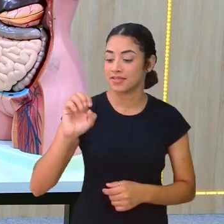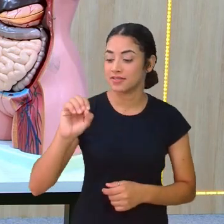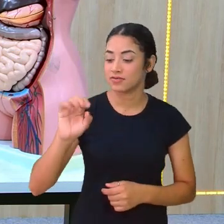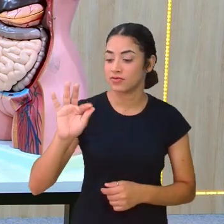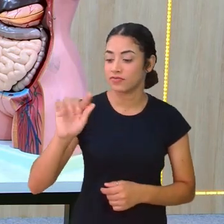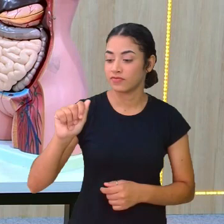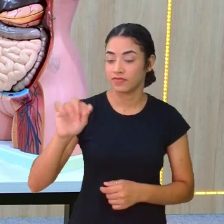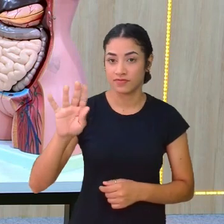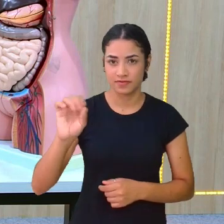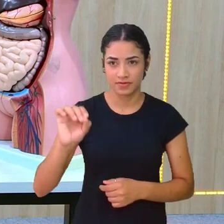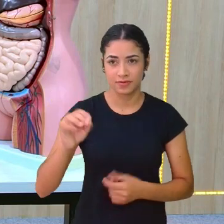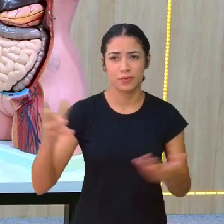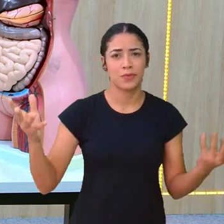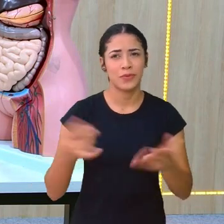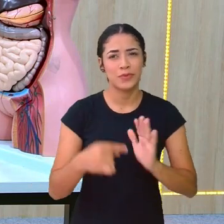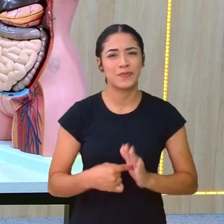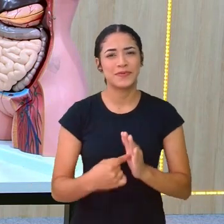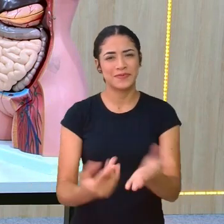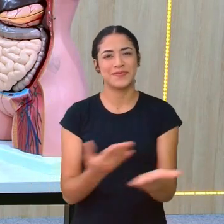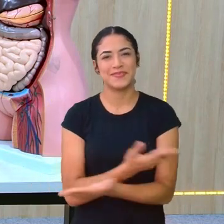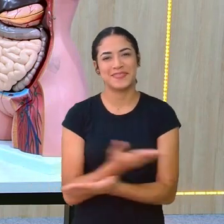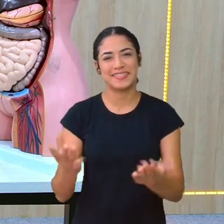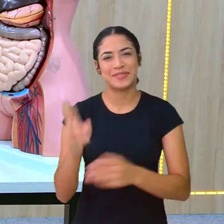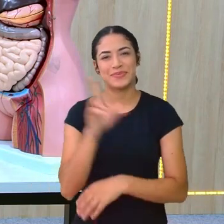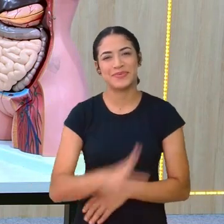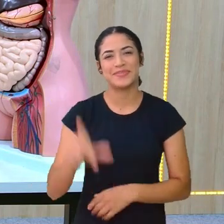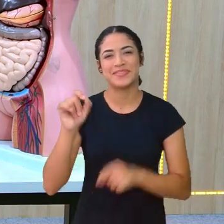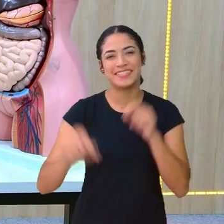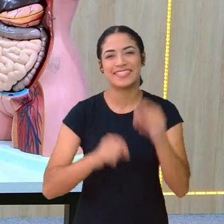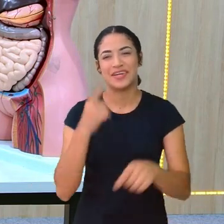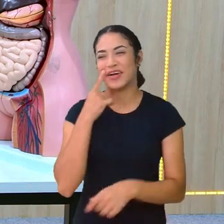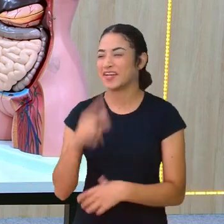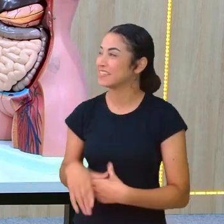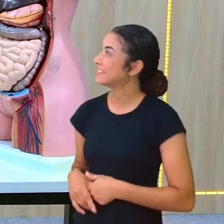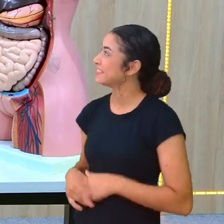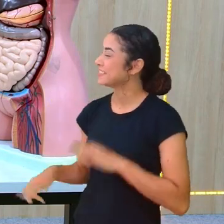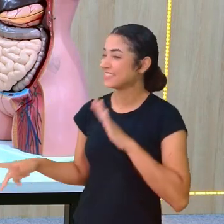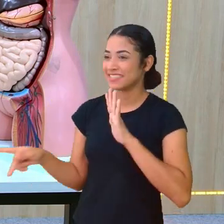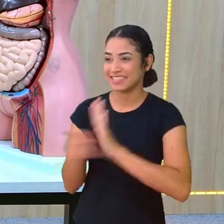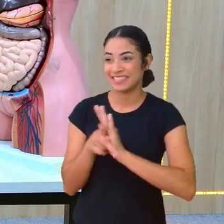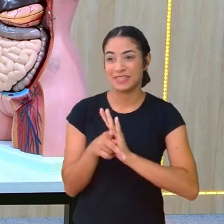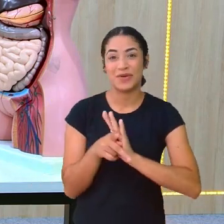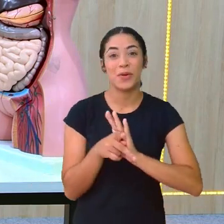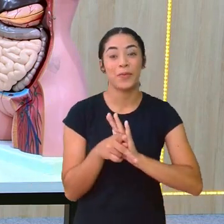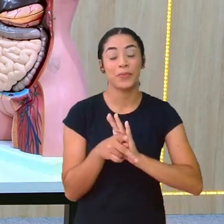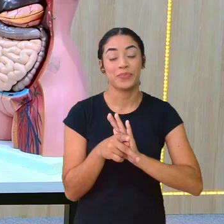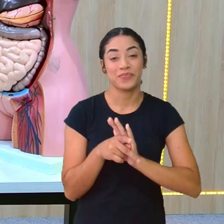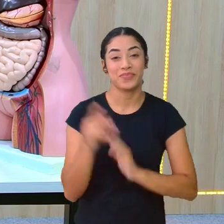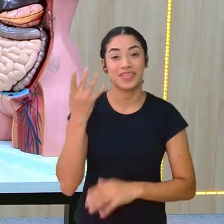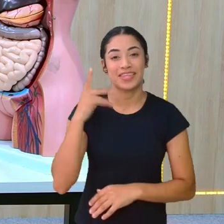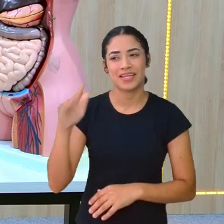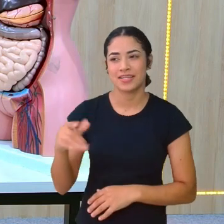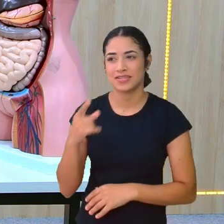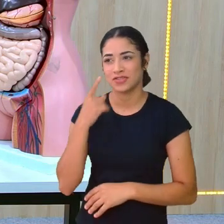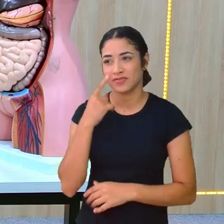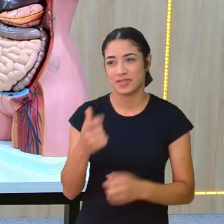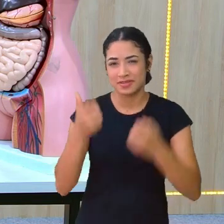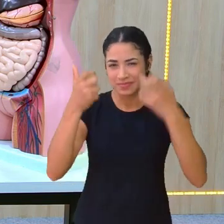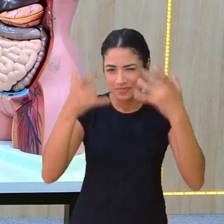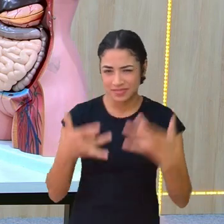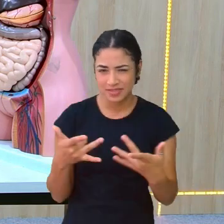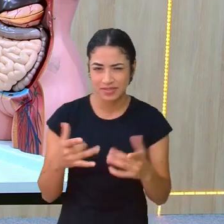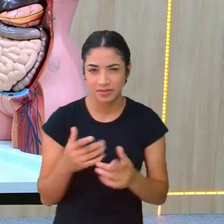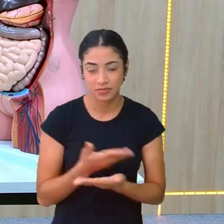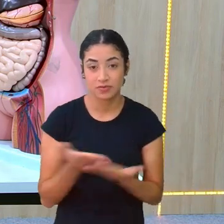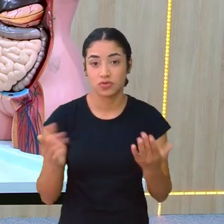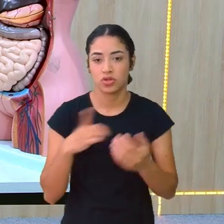a vocês utilizando meia. Então, tenho aqui a meia de uma criança e vou fazer de conta que aqui é o esôfago. Então, com uma